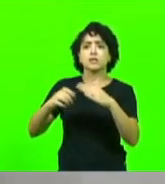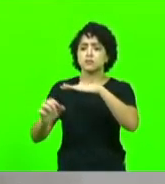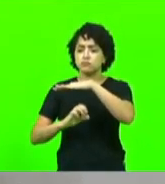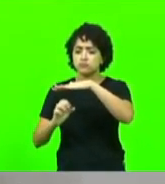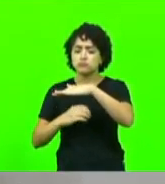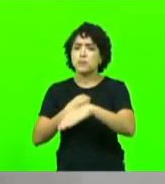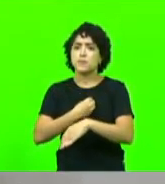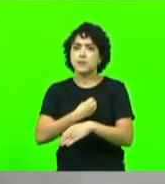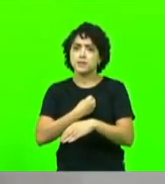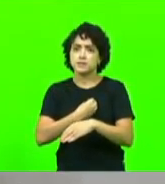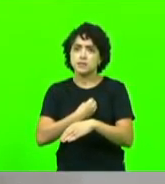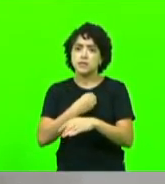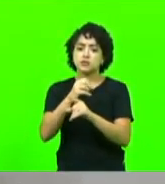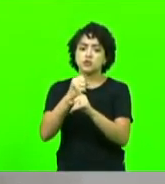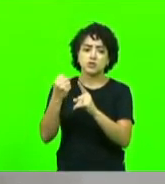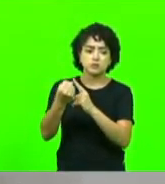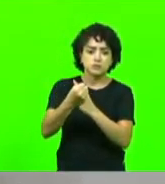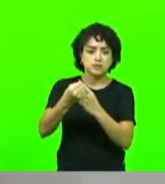a comunidade